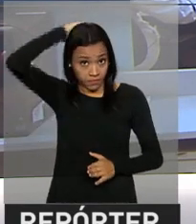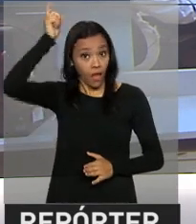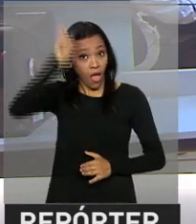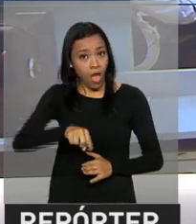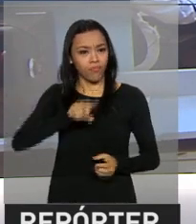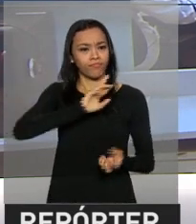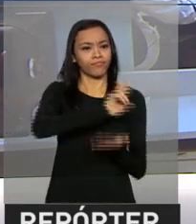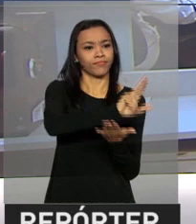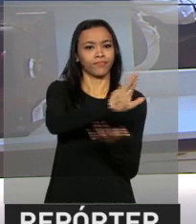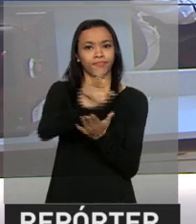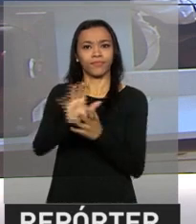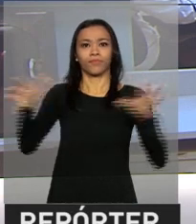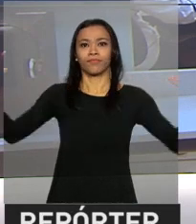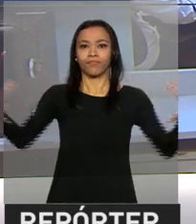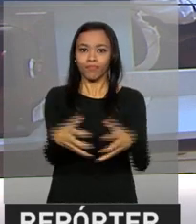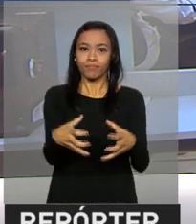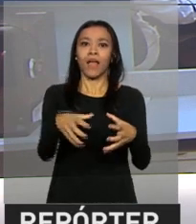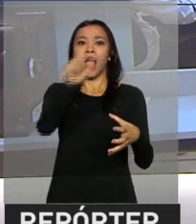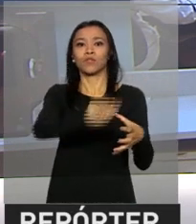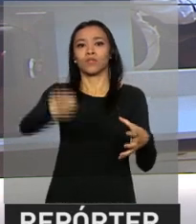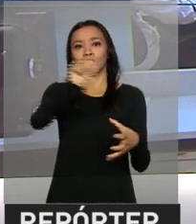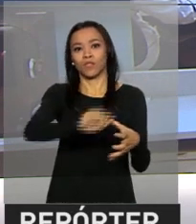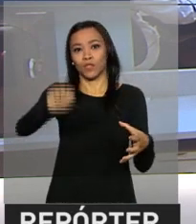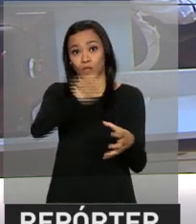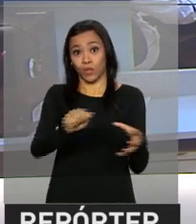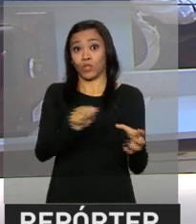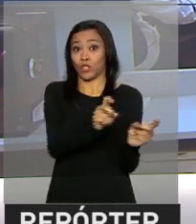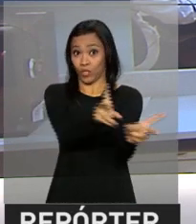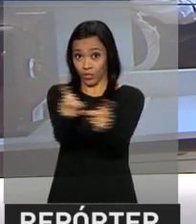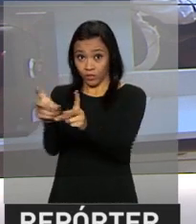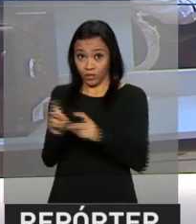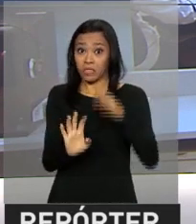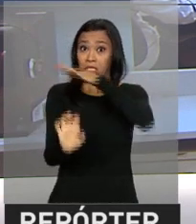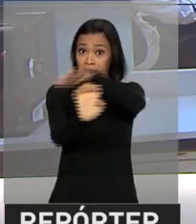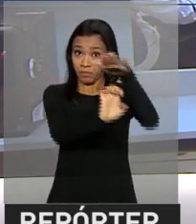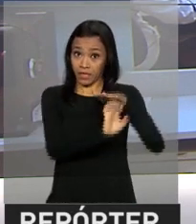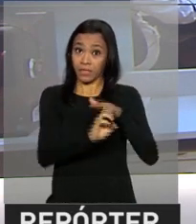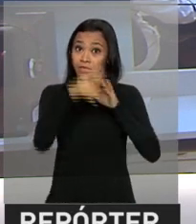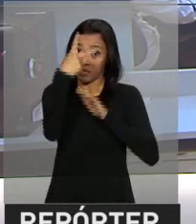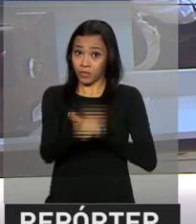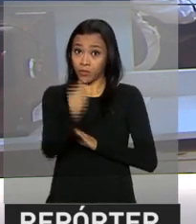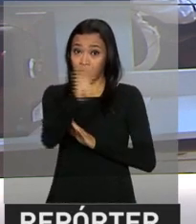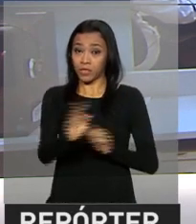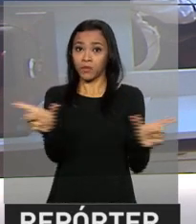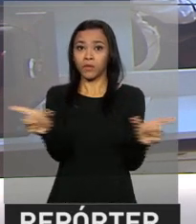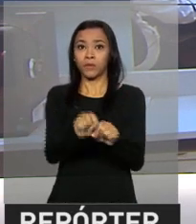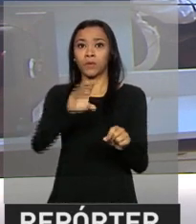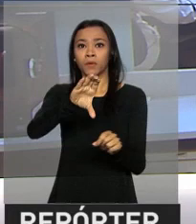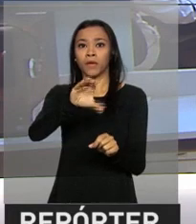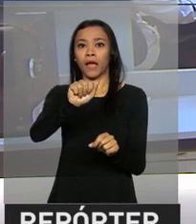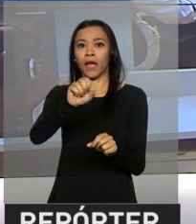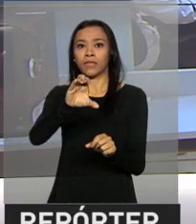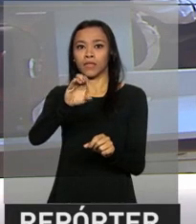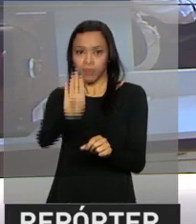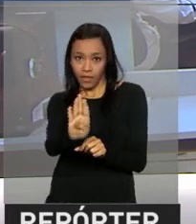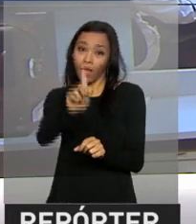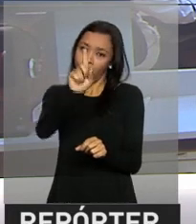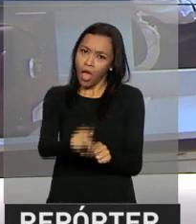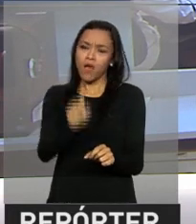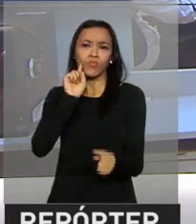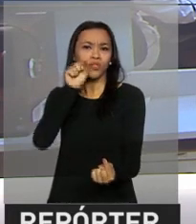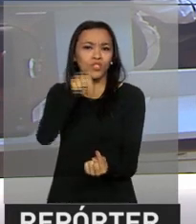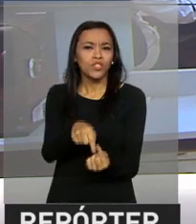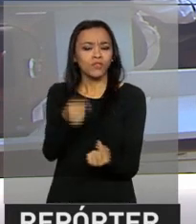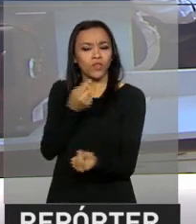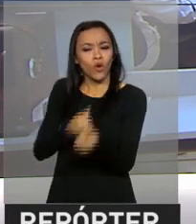integrantes da Confederação das associações comerciais e empresariais do Brasil que pretendem fortalecer o diálogo com o governo e